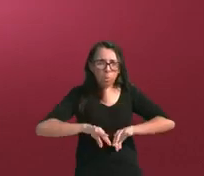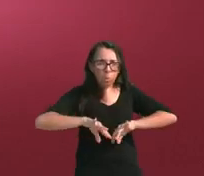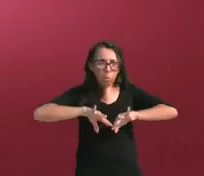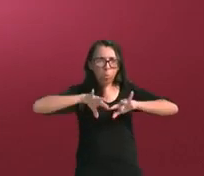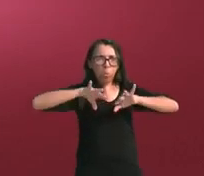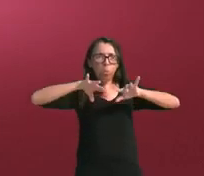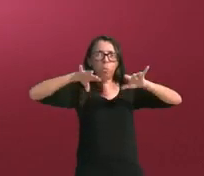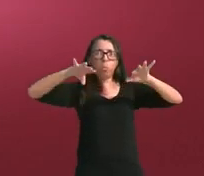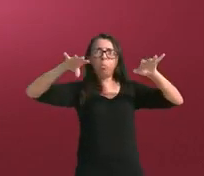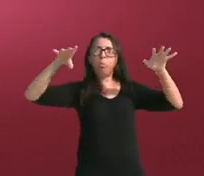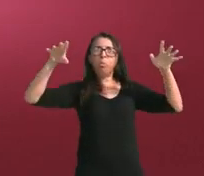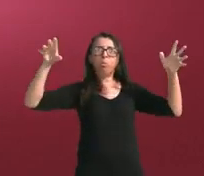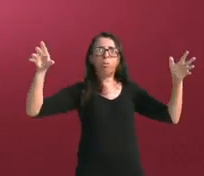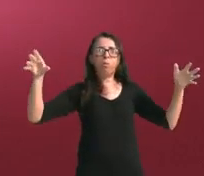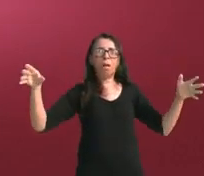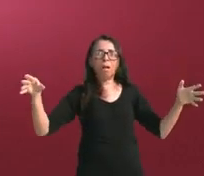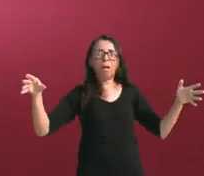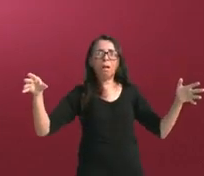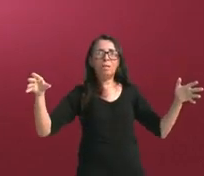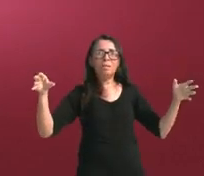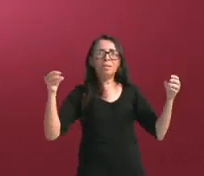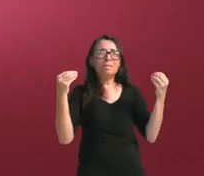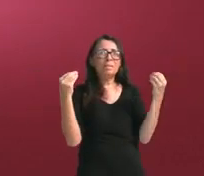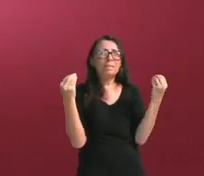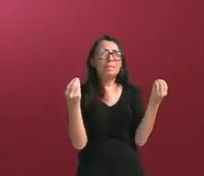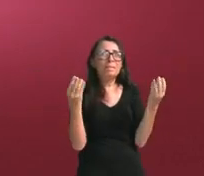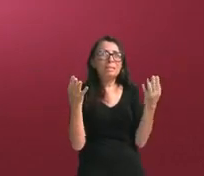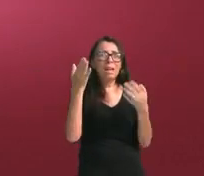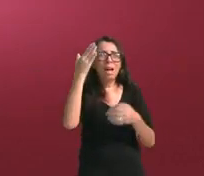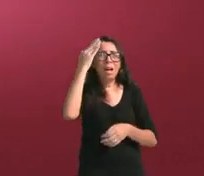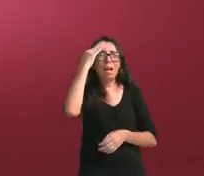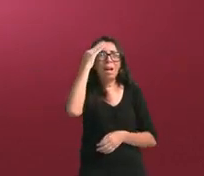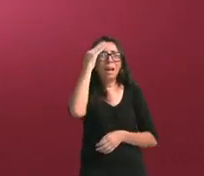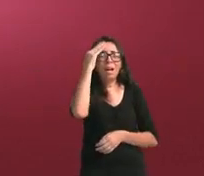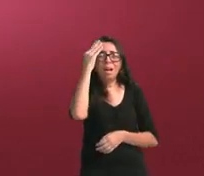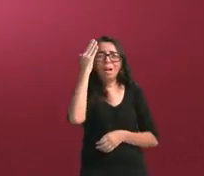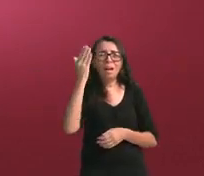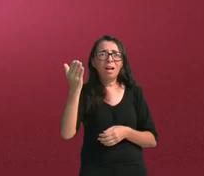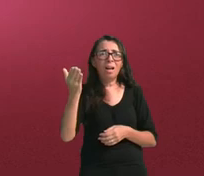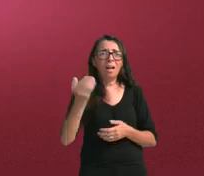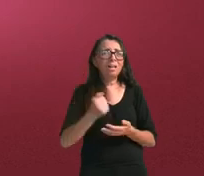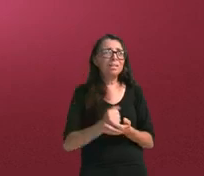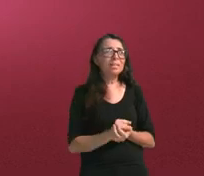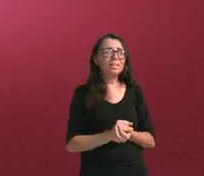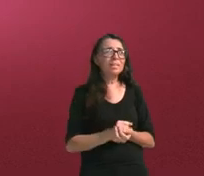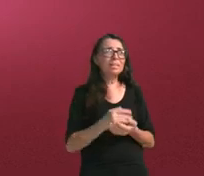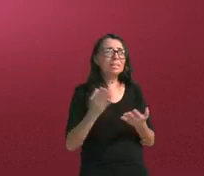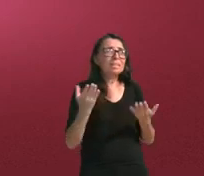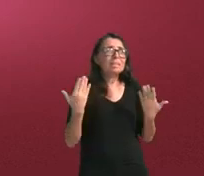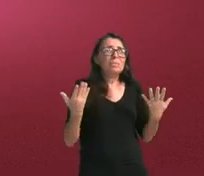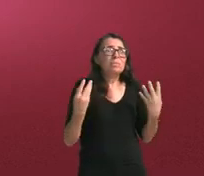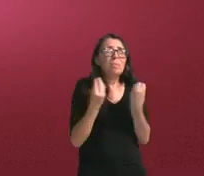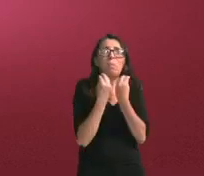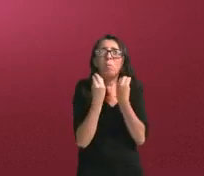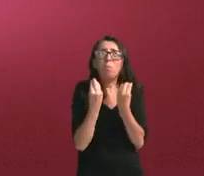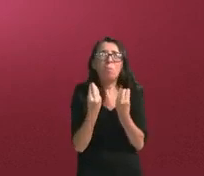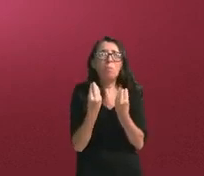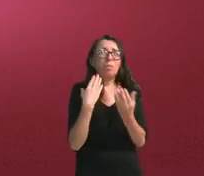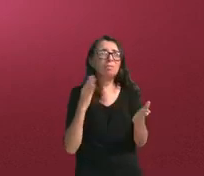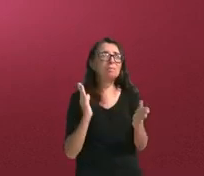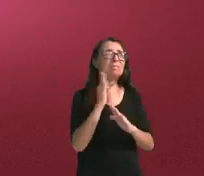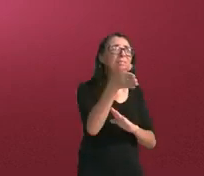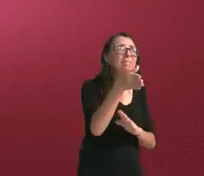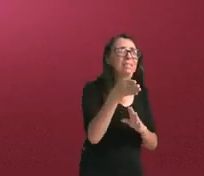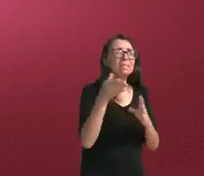né? E a gente nem às vezes se percebe que é Deus que está agindo. Se nós tivermos uma vida centrada em